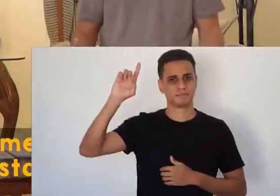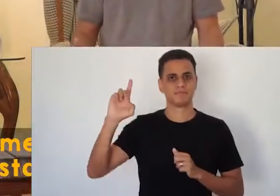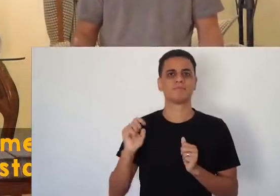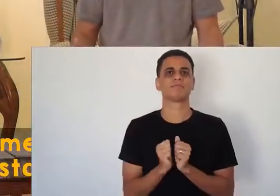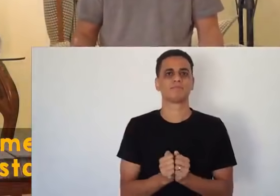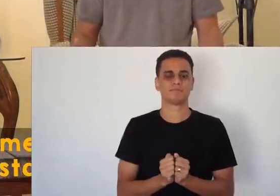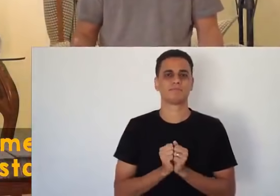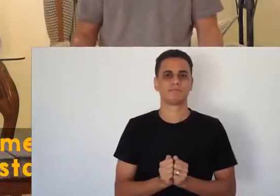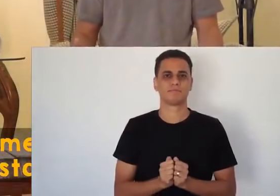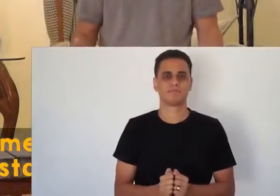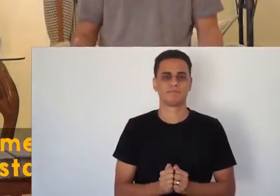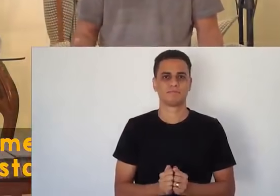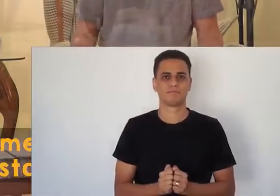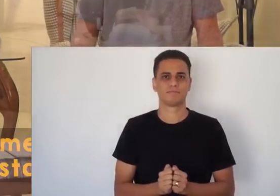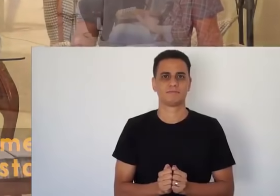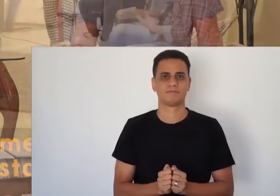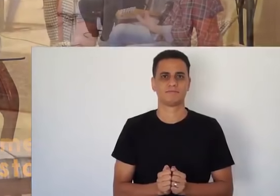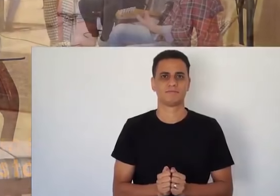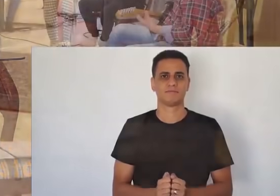que estarás ali.